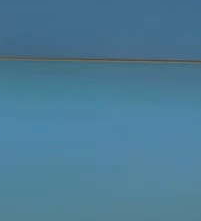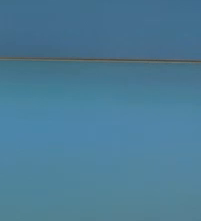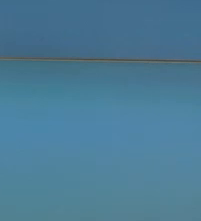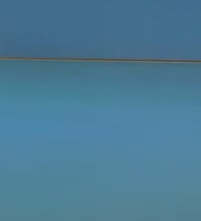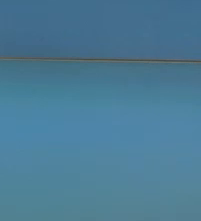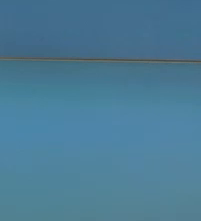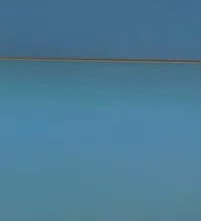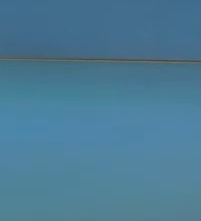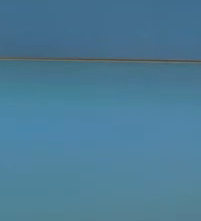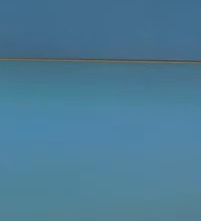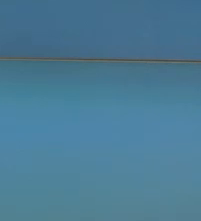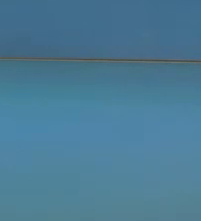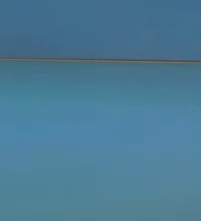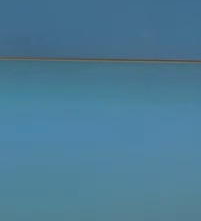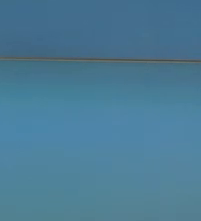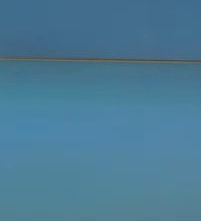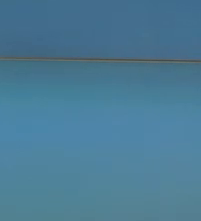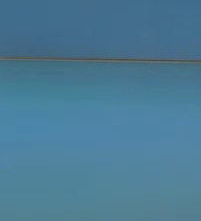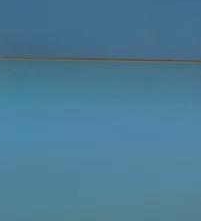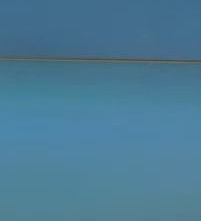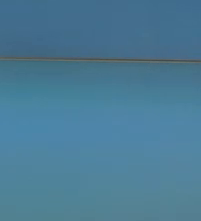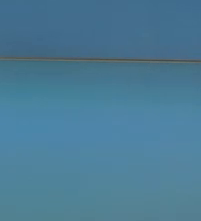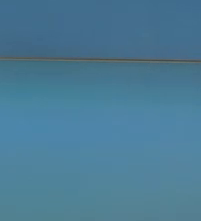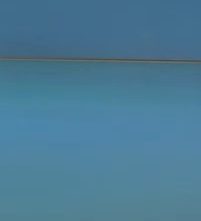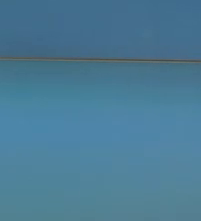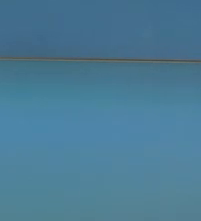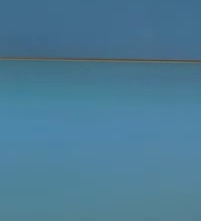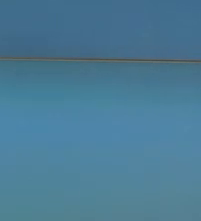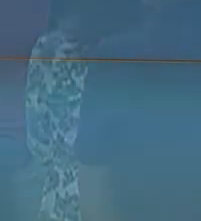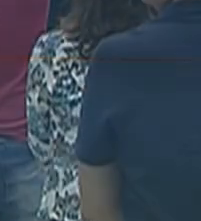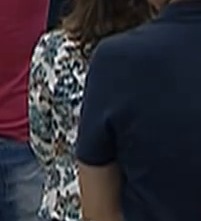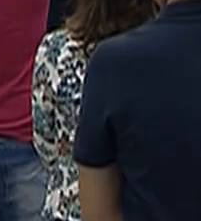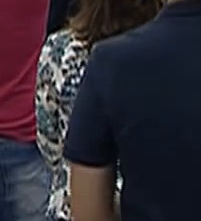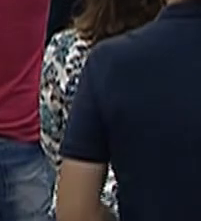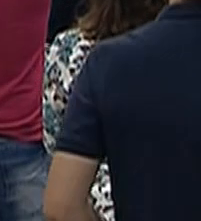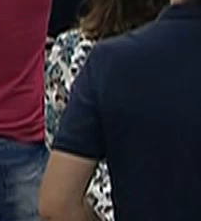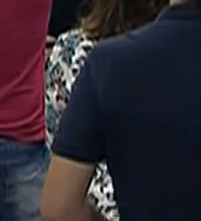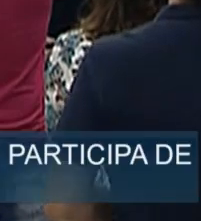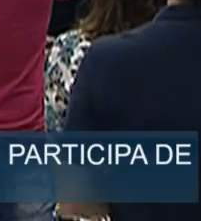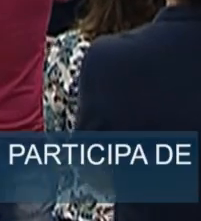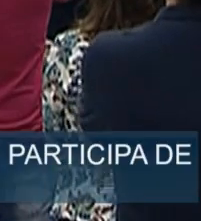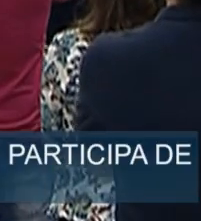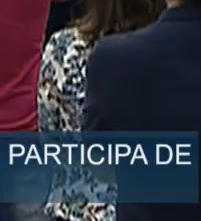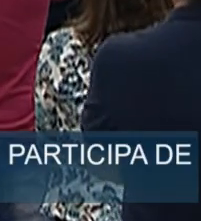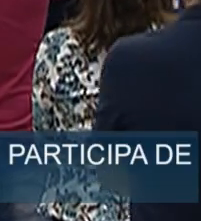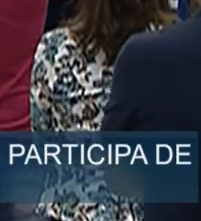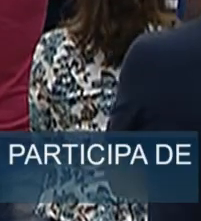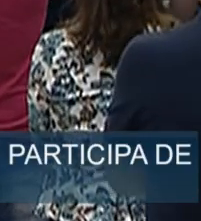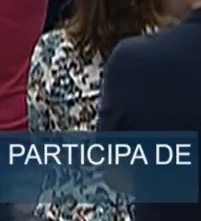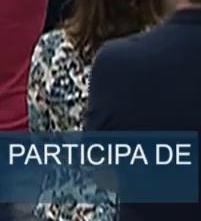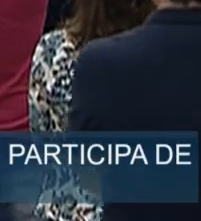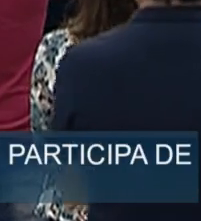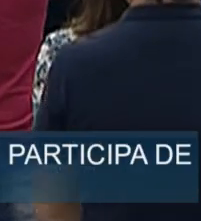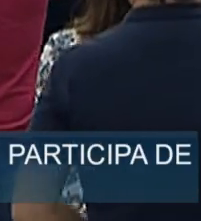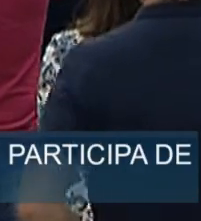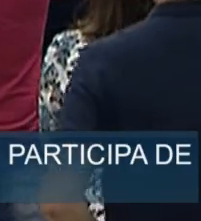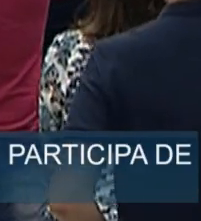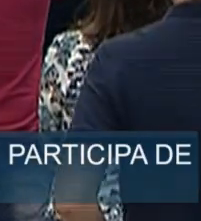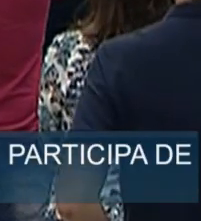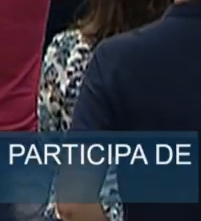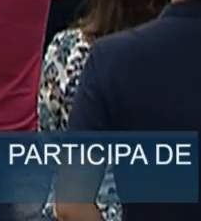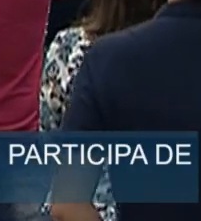Olá, interrompemos nossa programação para acompanhar ao vivo a inauguração oficial da fábrica de bebidas da Ambev. A cerimônia é realizada